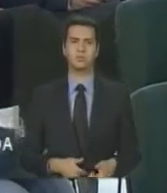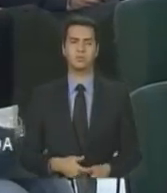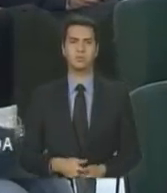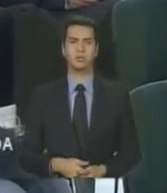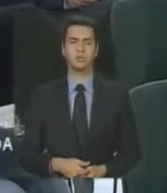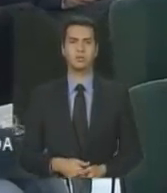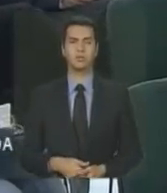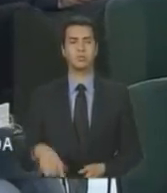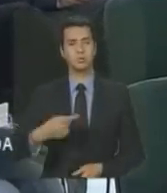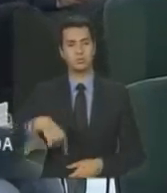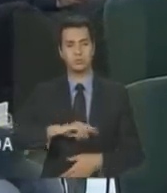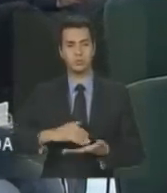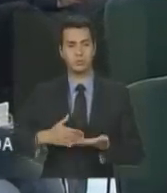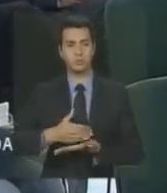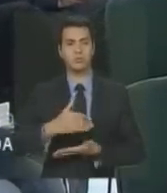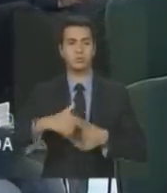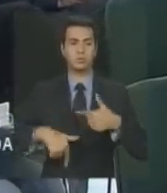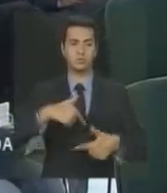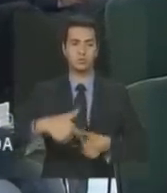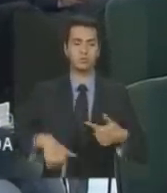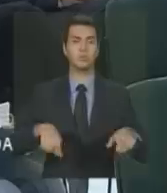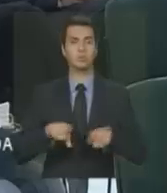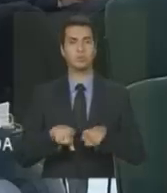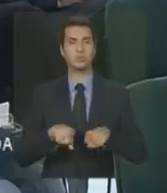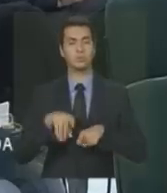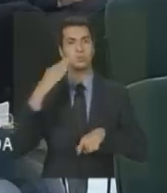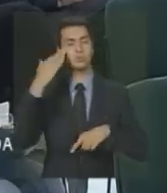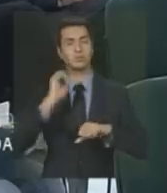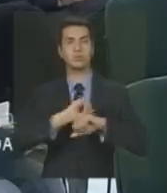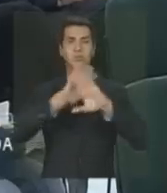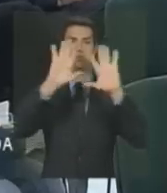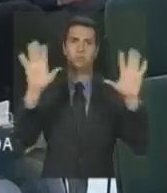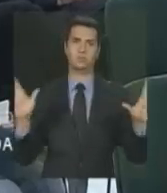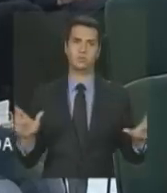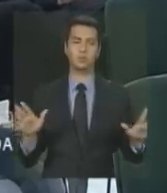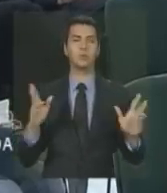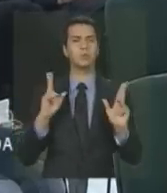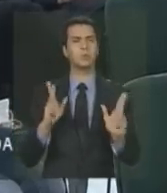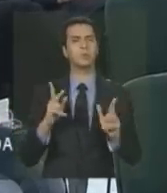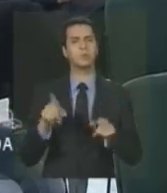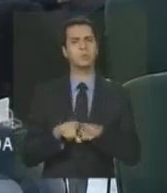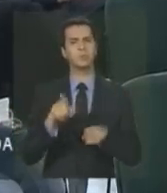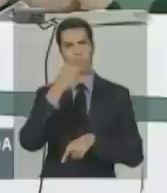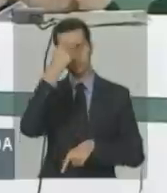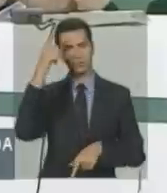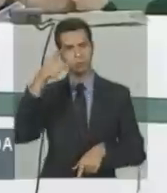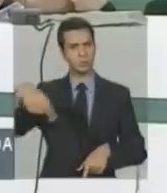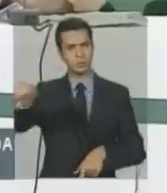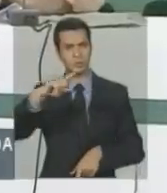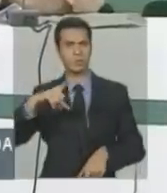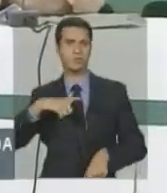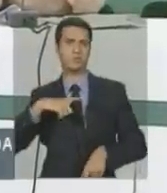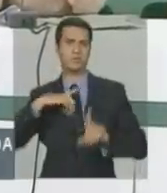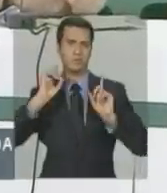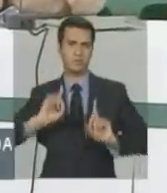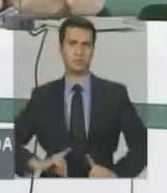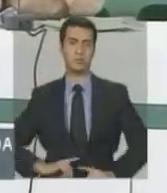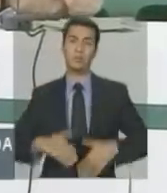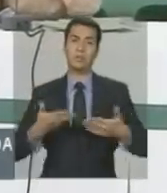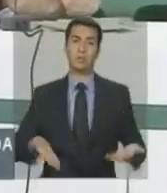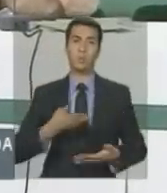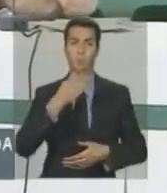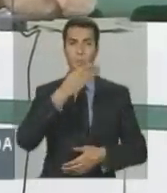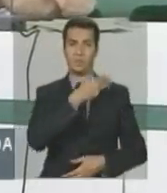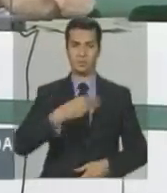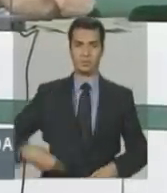entrando trabalhando e compreendendo como as pessoas compreendem também a sua condição então quando o o ministro Padilha trata da